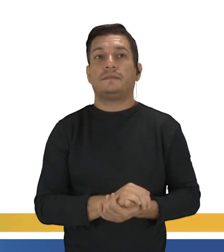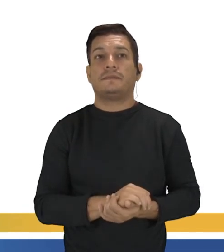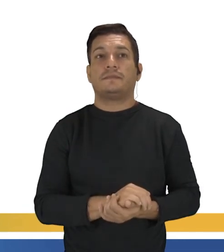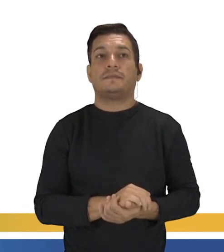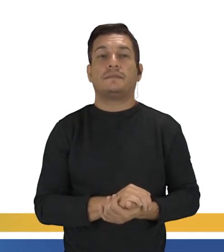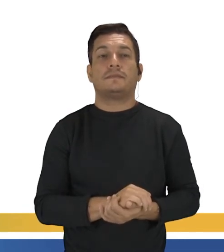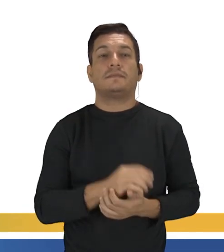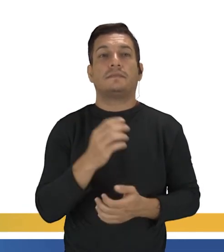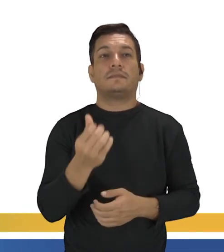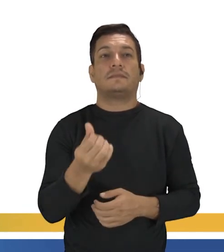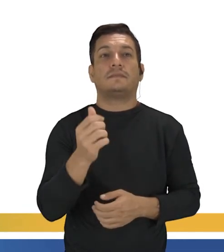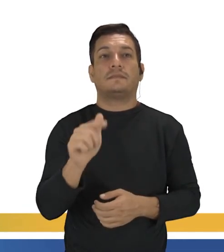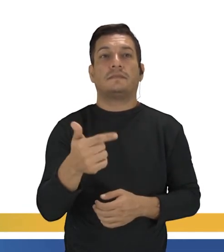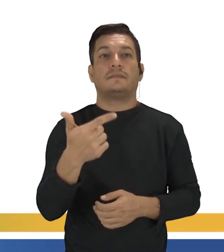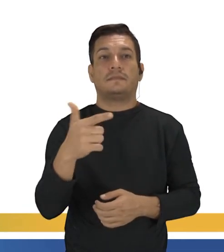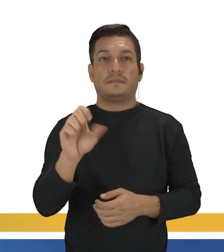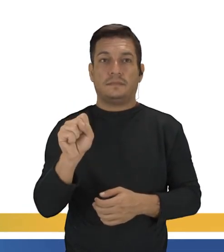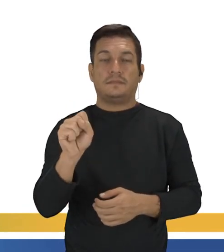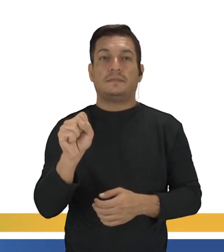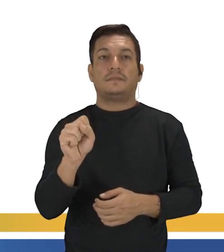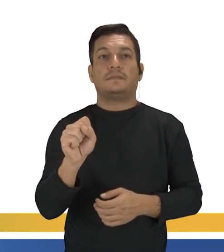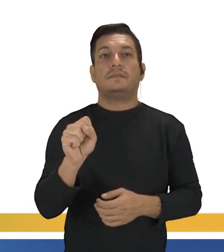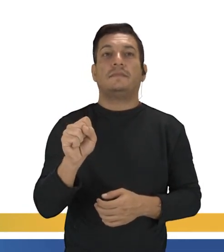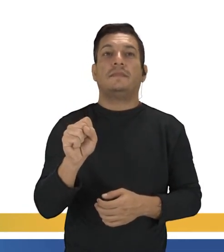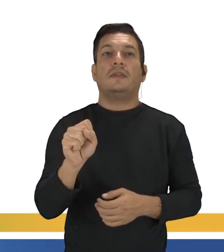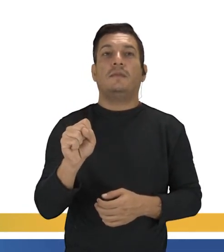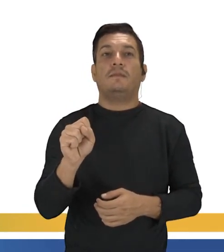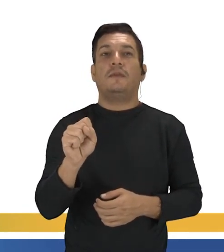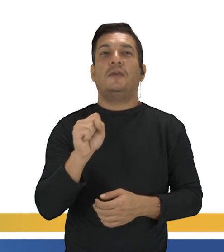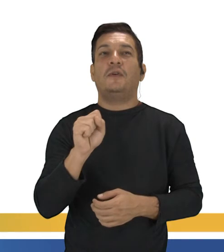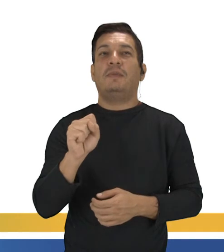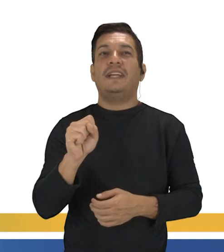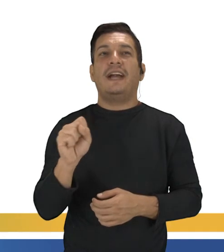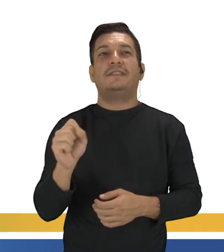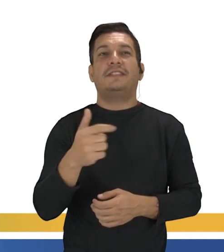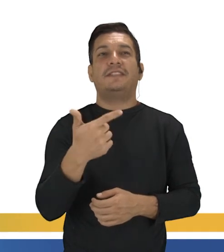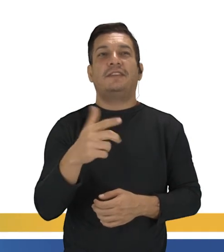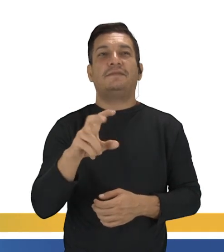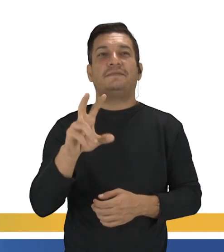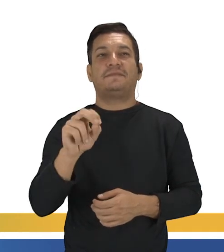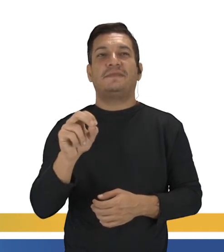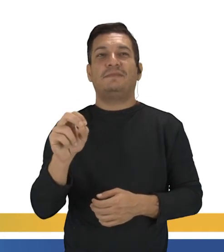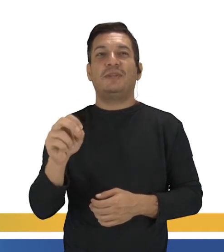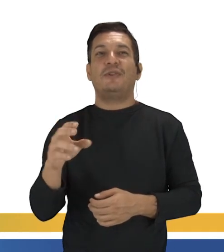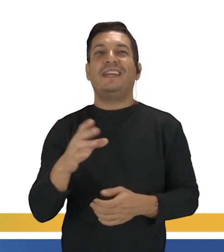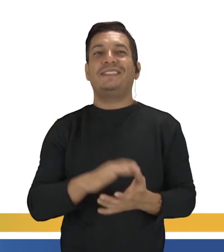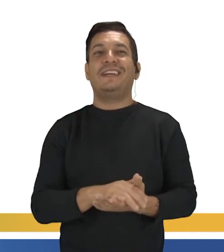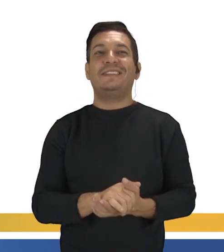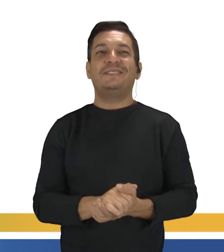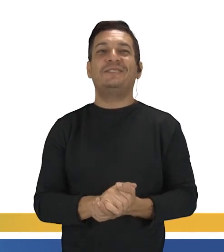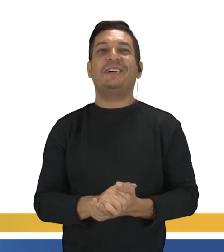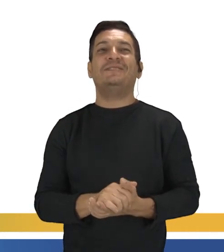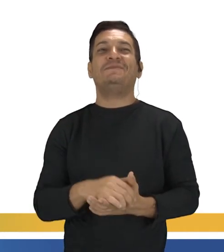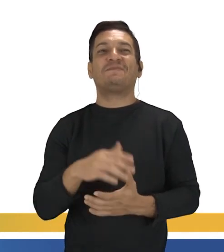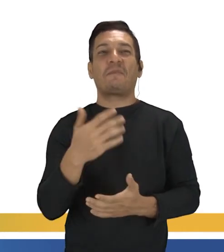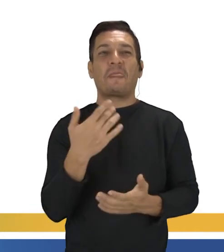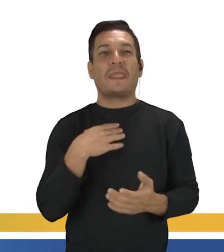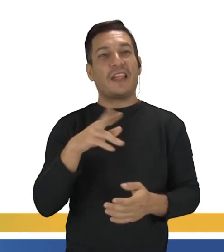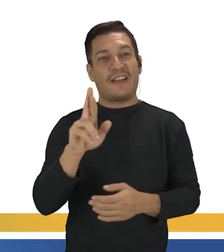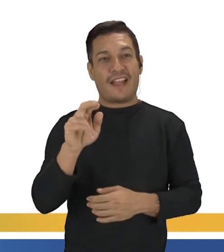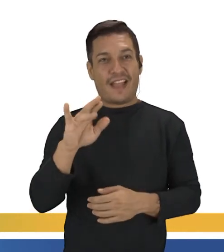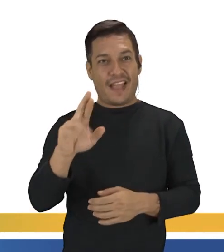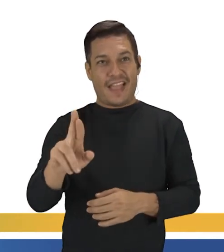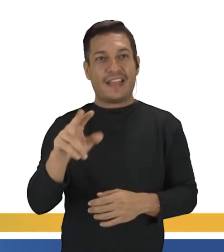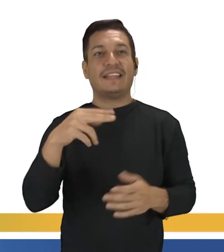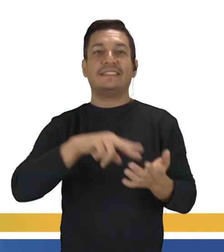aqui, ó, dá 6,28. Passa dividindo, eu vou ter exatamente o quê? O